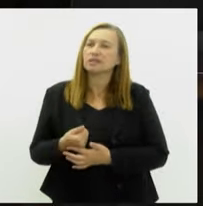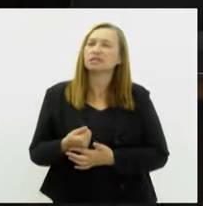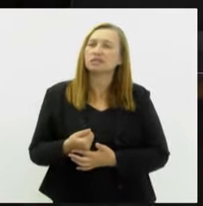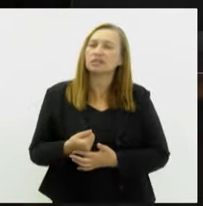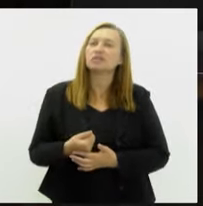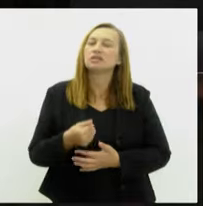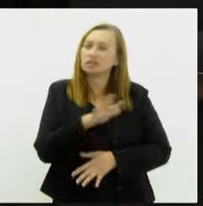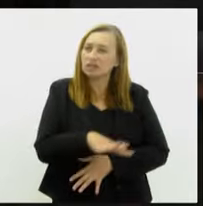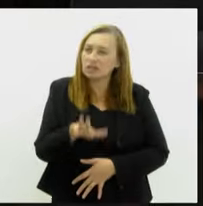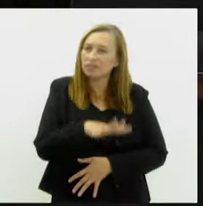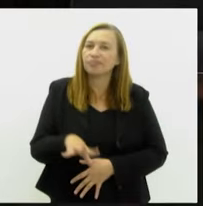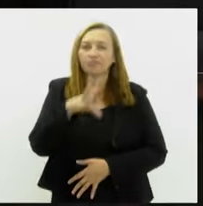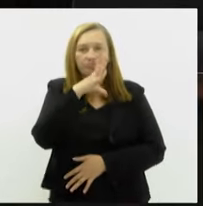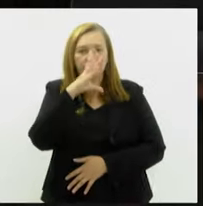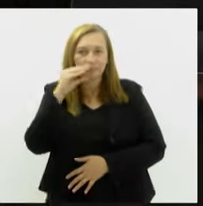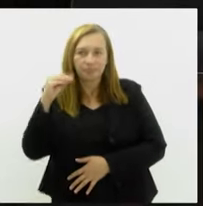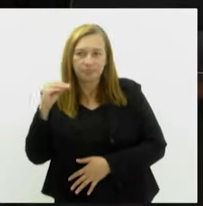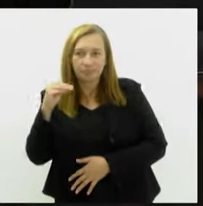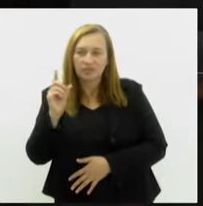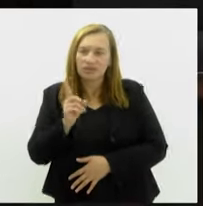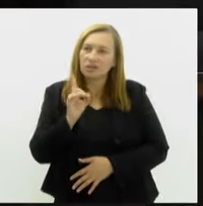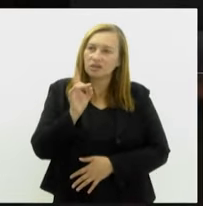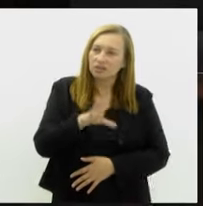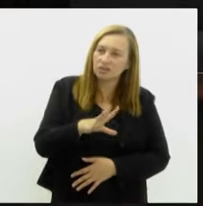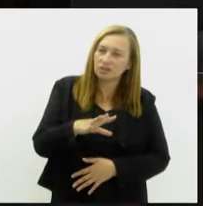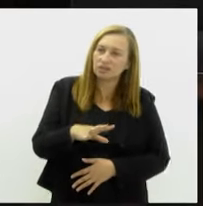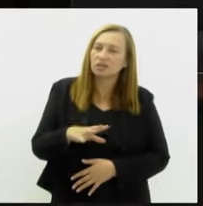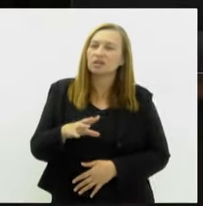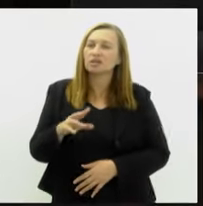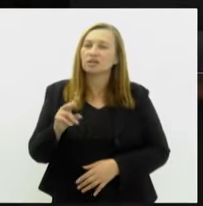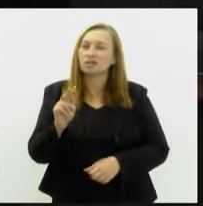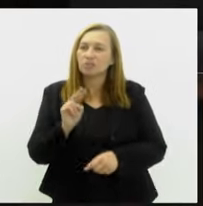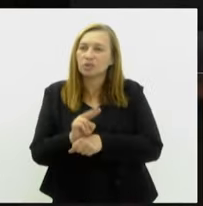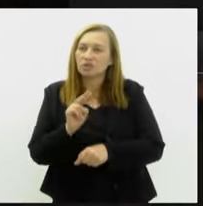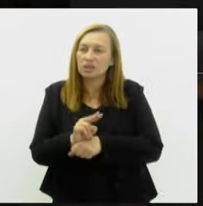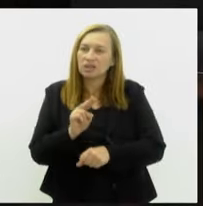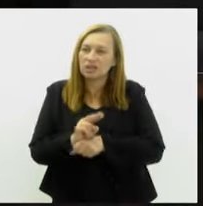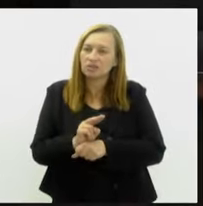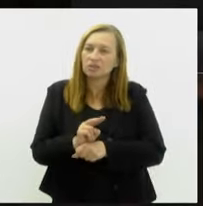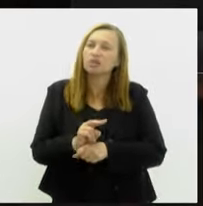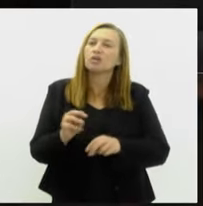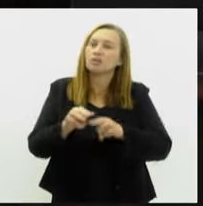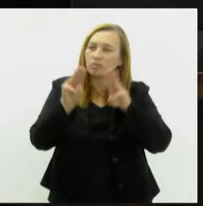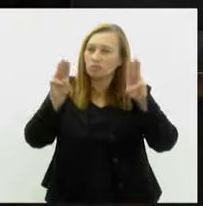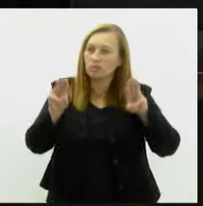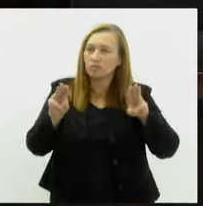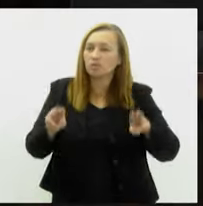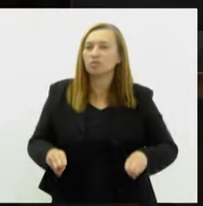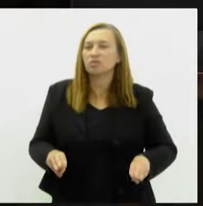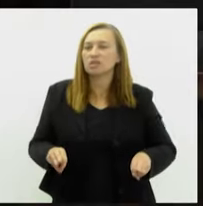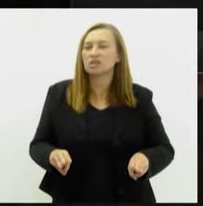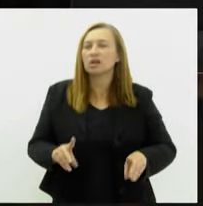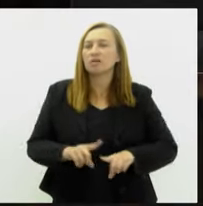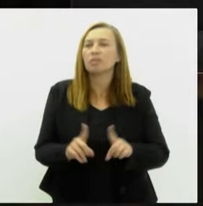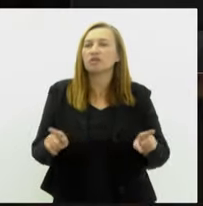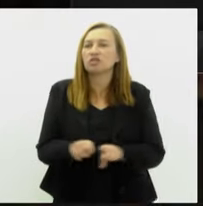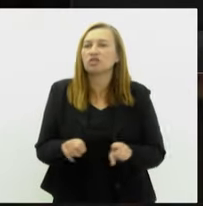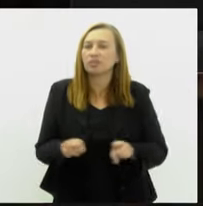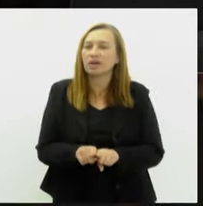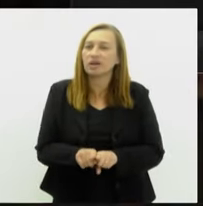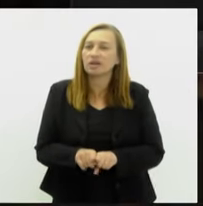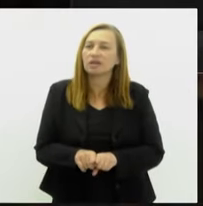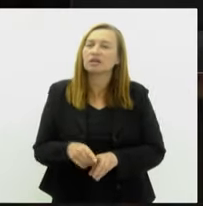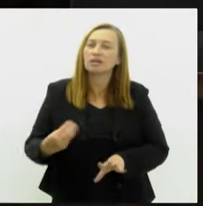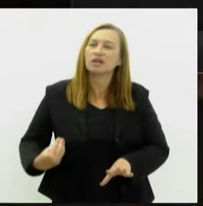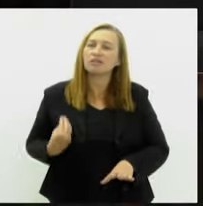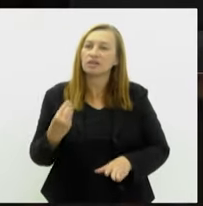de crianças e adolescentes, não só na preservação desse patrimônio cultural do Estado do Rio de Janeiro, mas também no impacto na